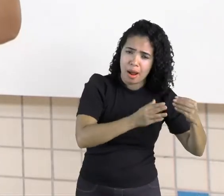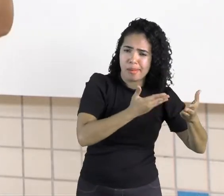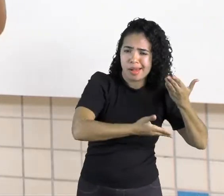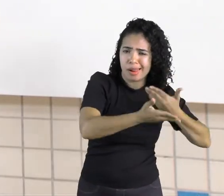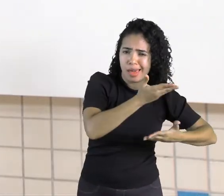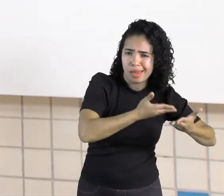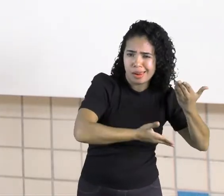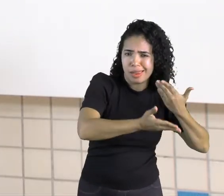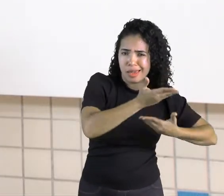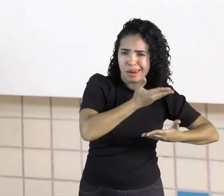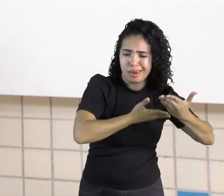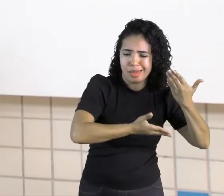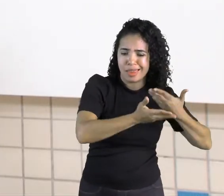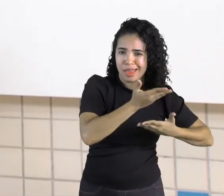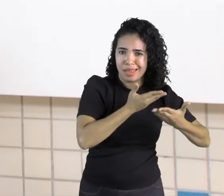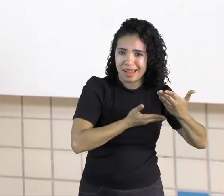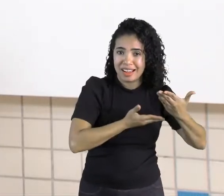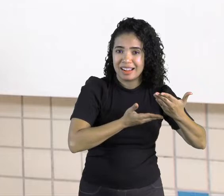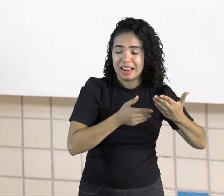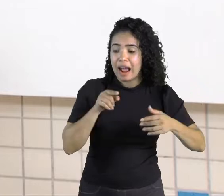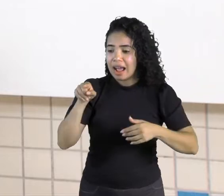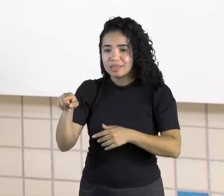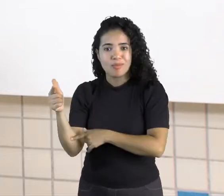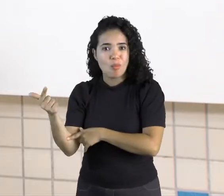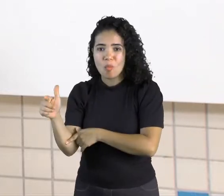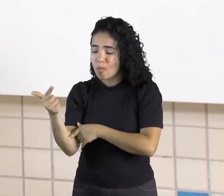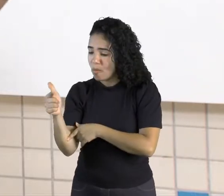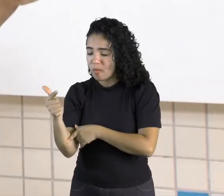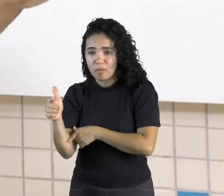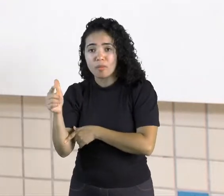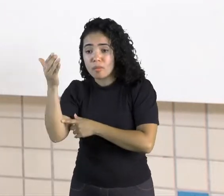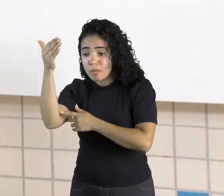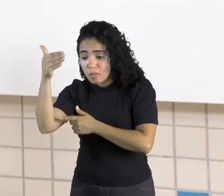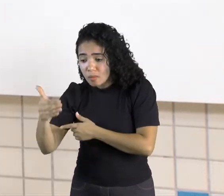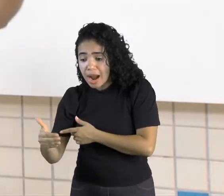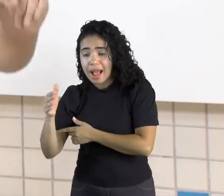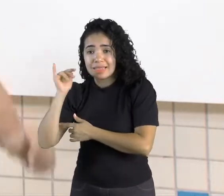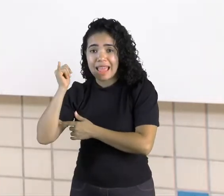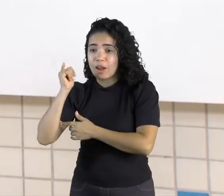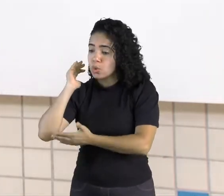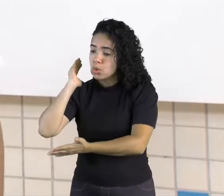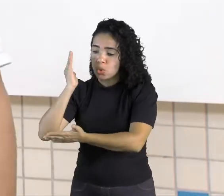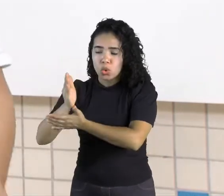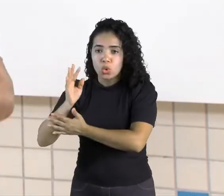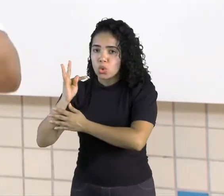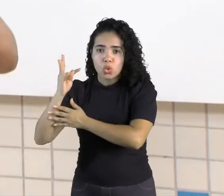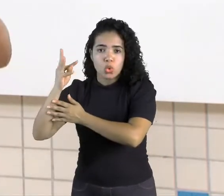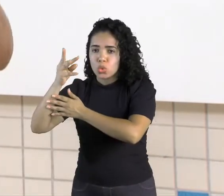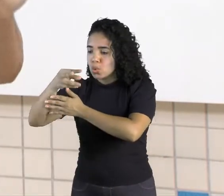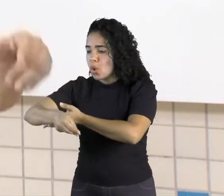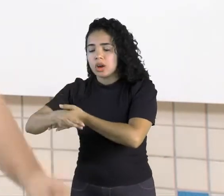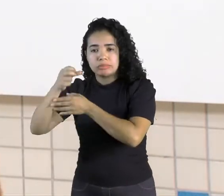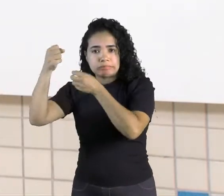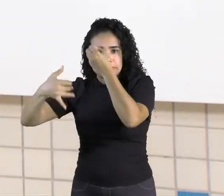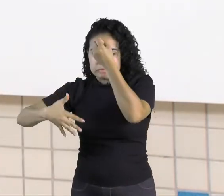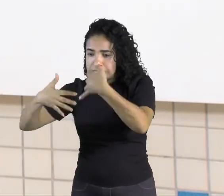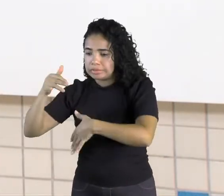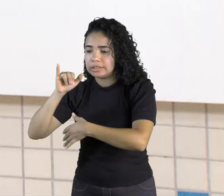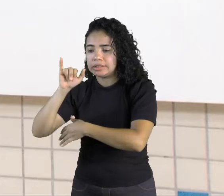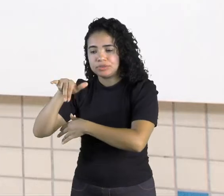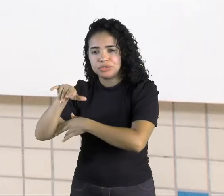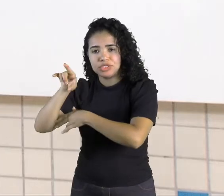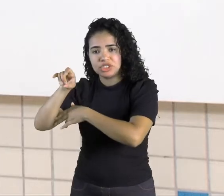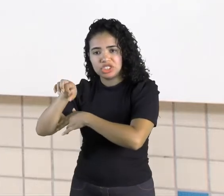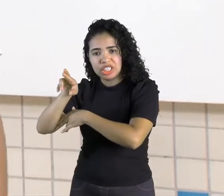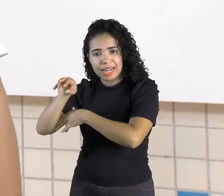de diálogo entre um personagem e outro, onde só o narrador conta tudo o que aconteceu, até mesmo a conversa